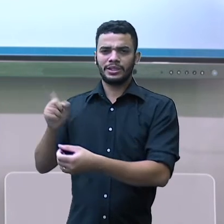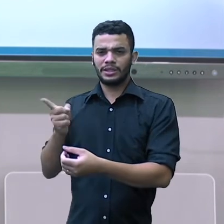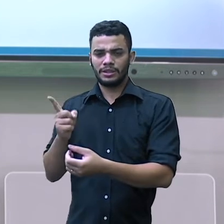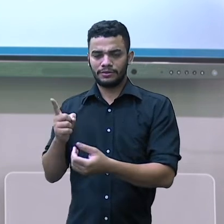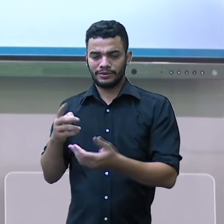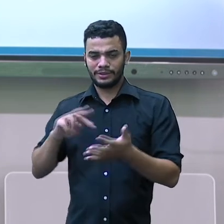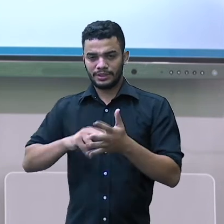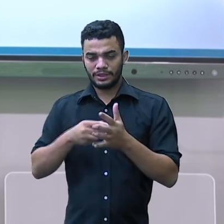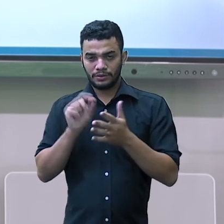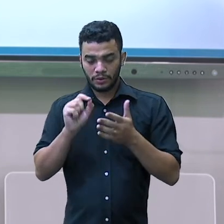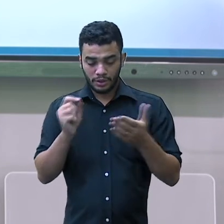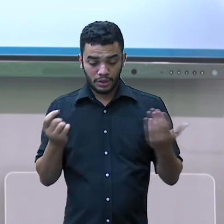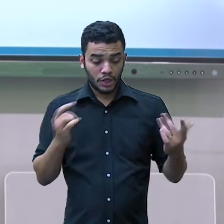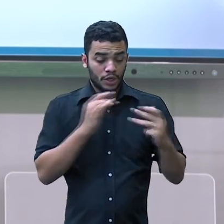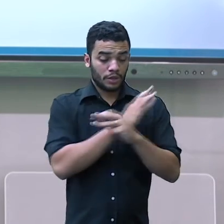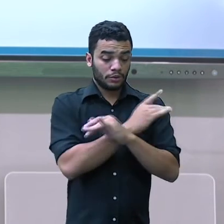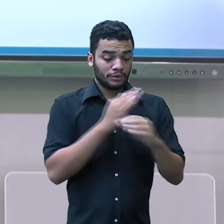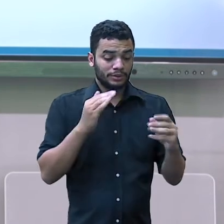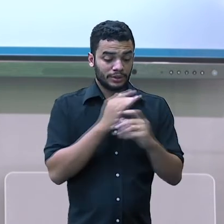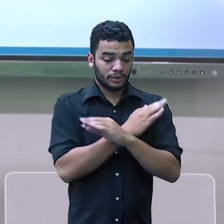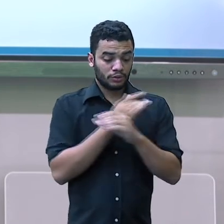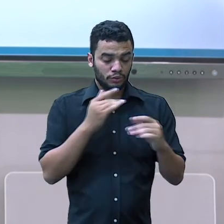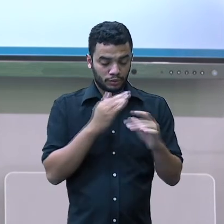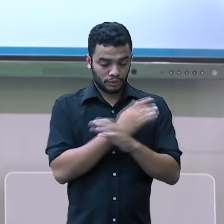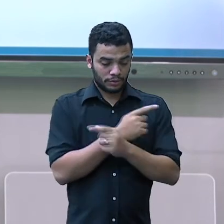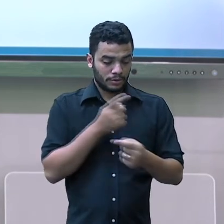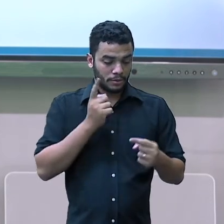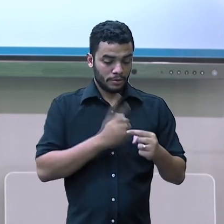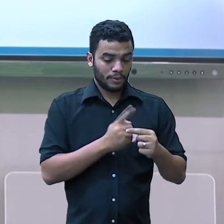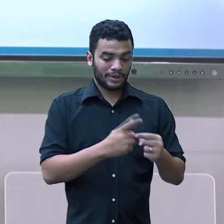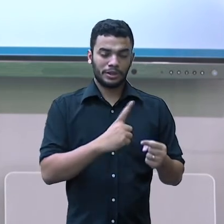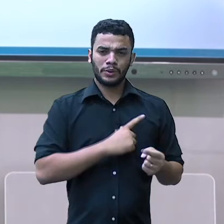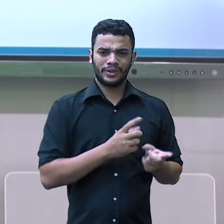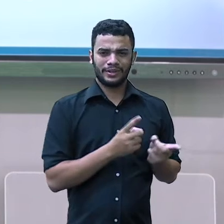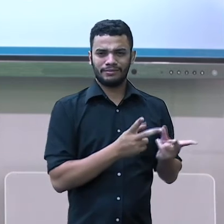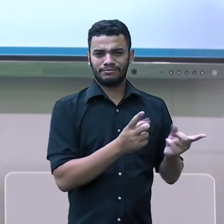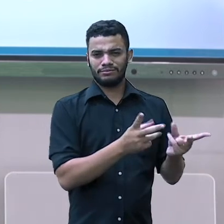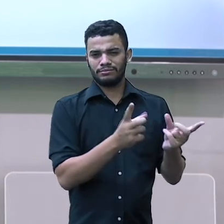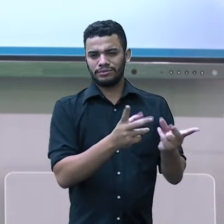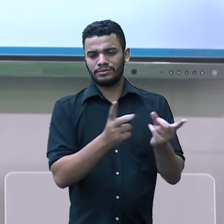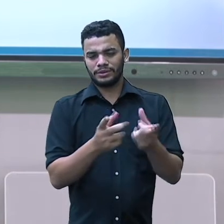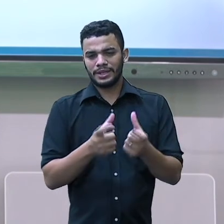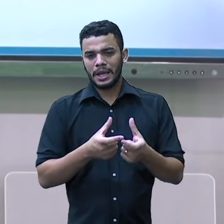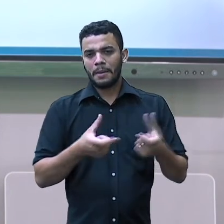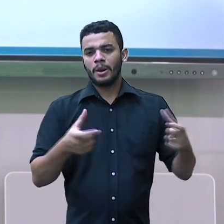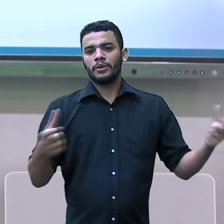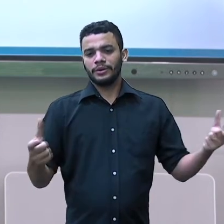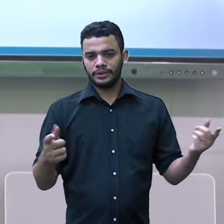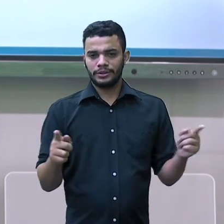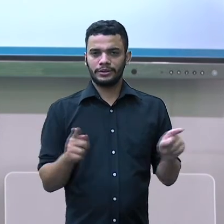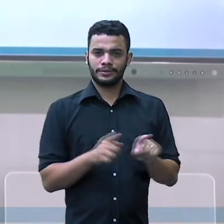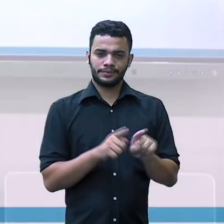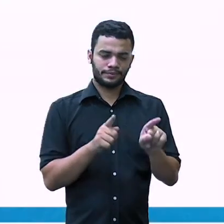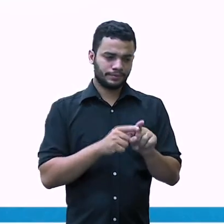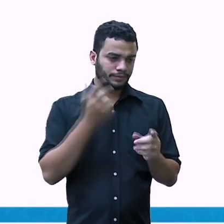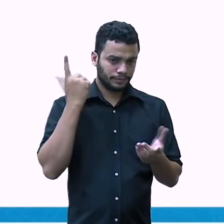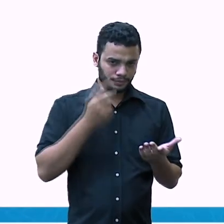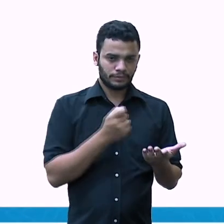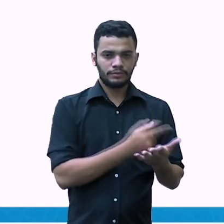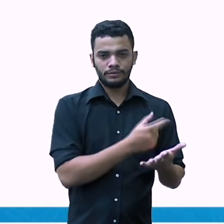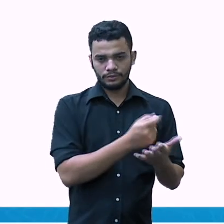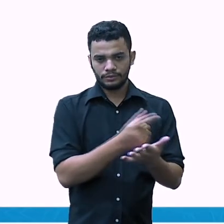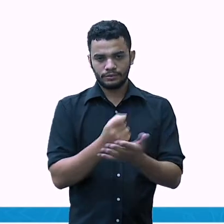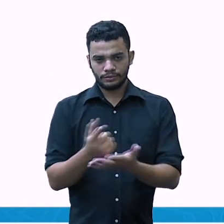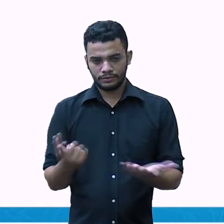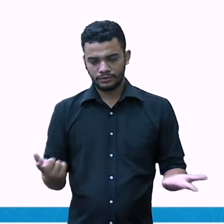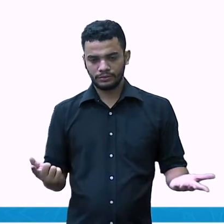parte do comércio, dos serviços que é prestado à população. Essa imagem aqui, ela